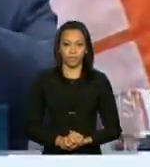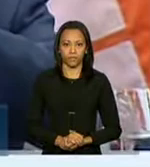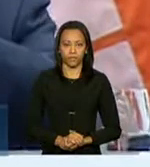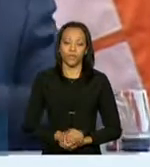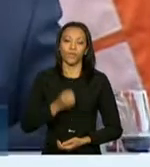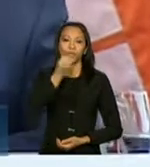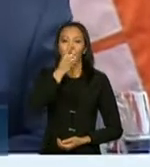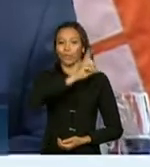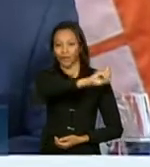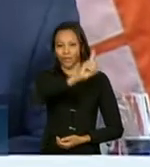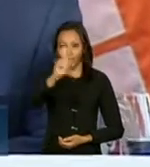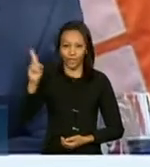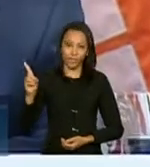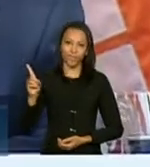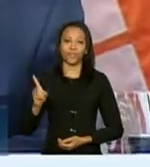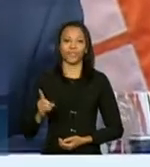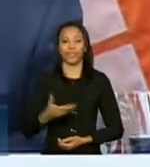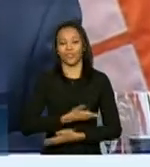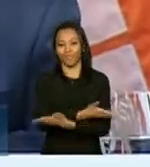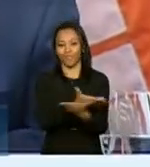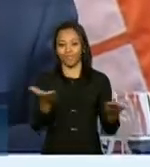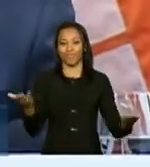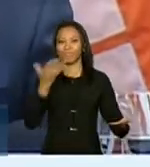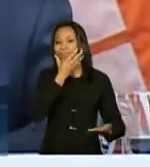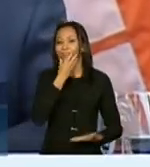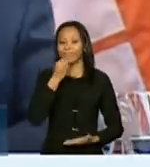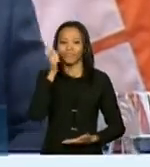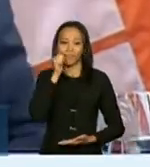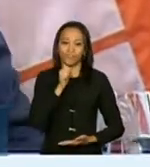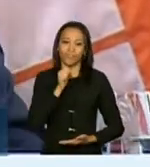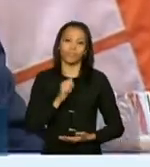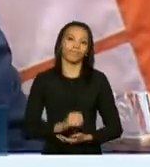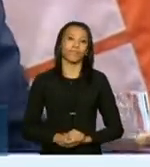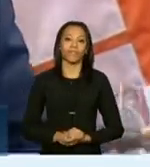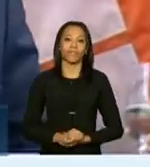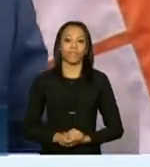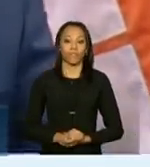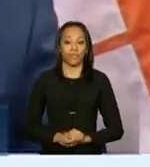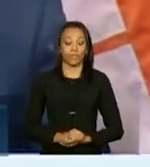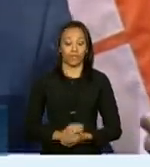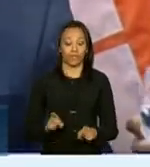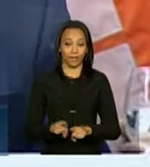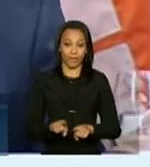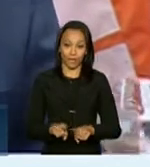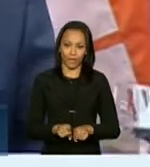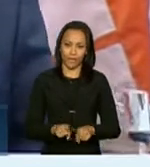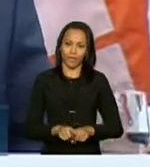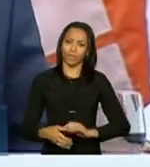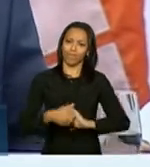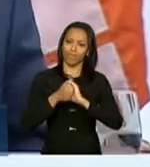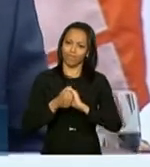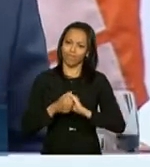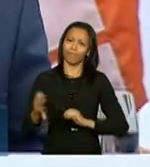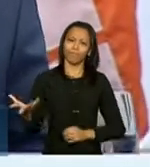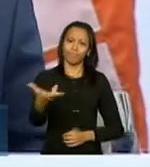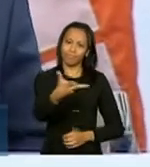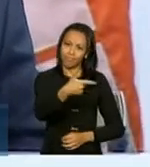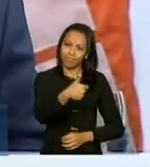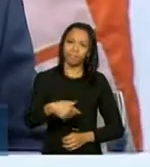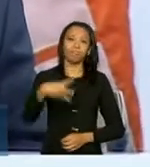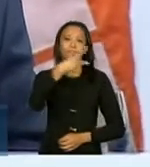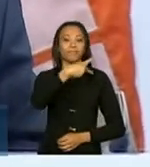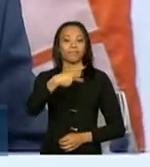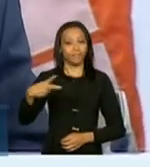Bom dia, senhoras e senhores. Quero saudar a excelentíssima senhora presidenta